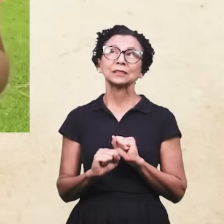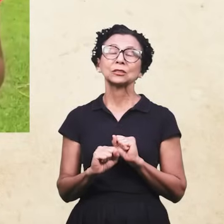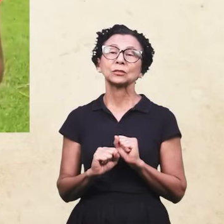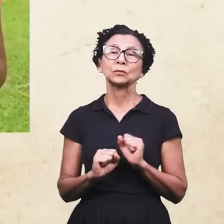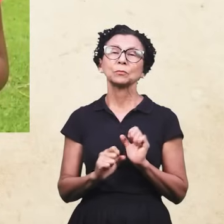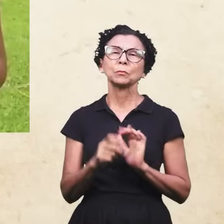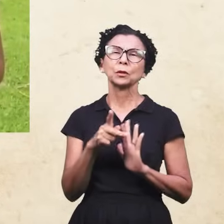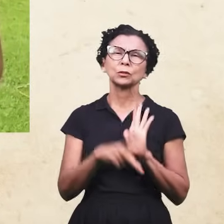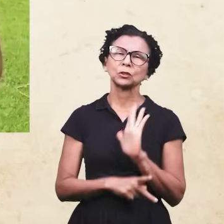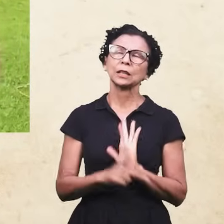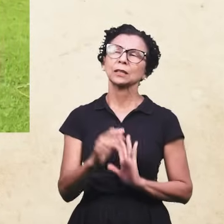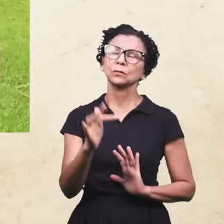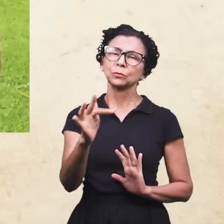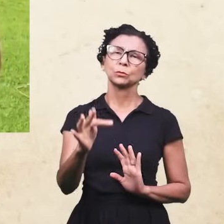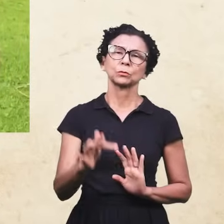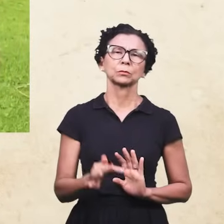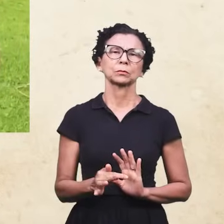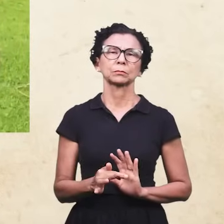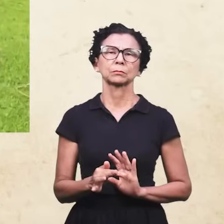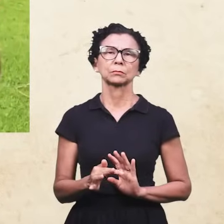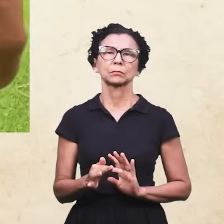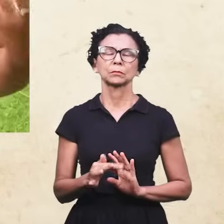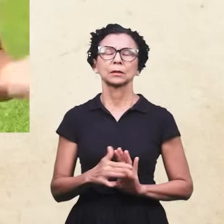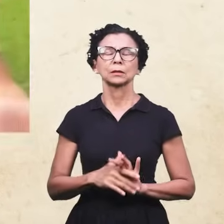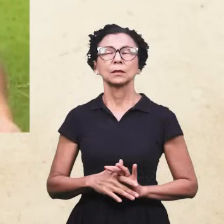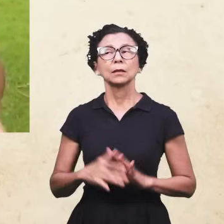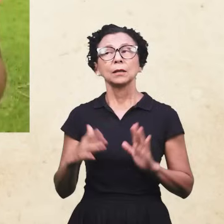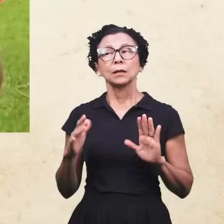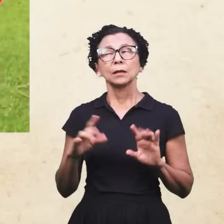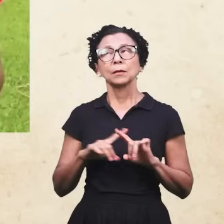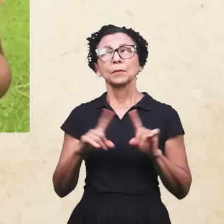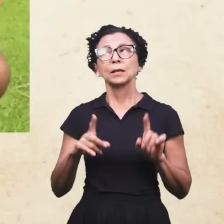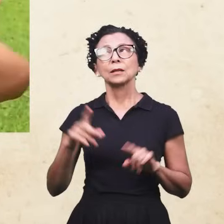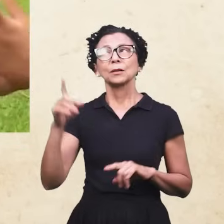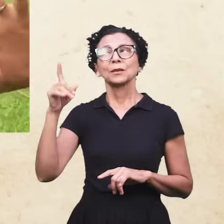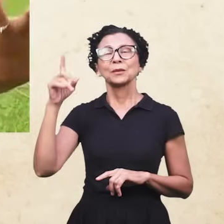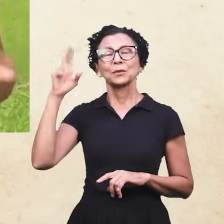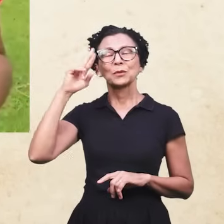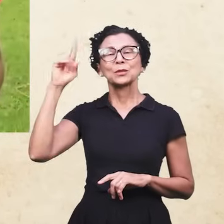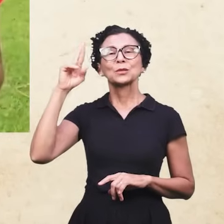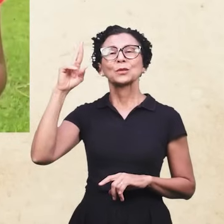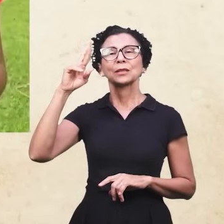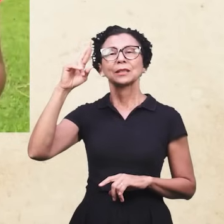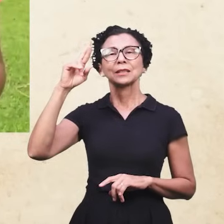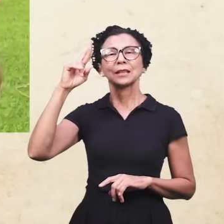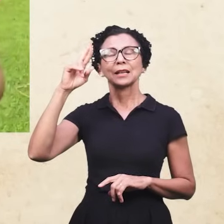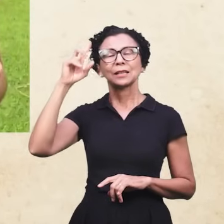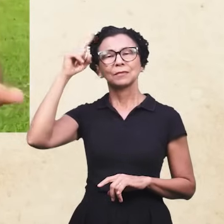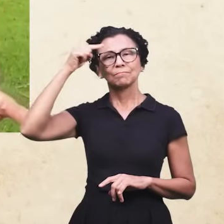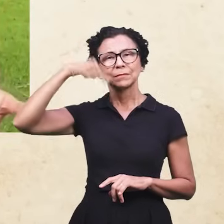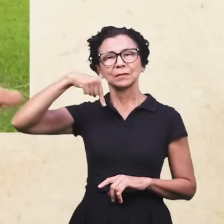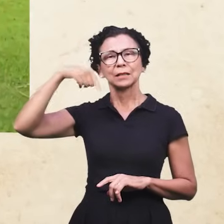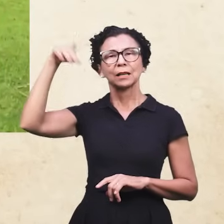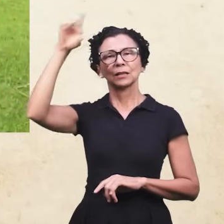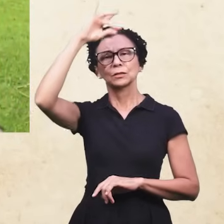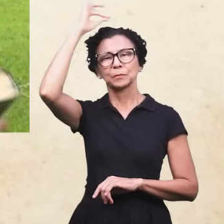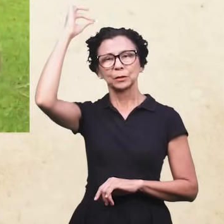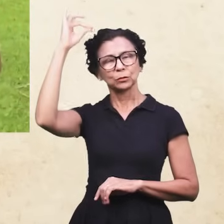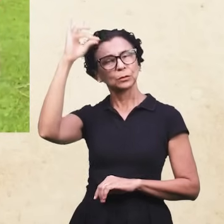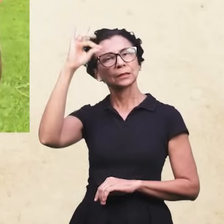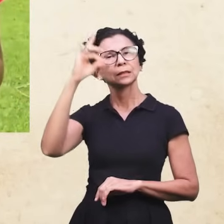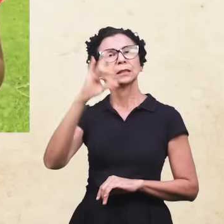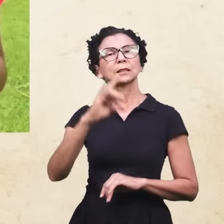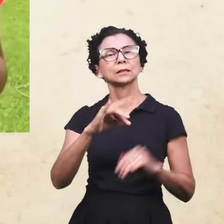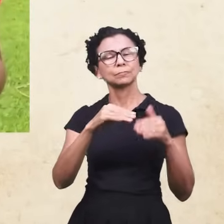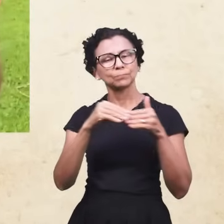através do Espírito Santo a nossa vida. Mas muitos dos jovens têm ansiedades com o futuro, e a pergunta seria: